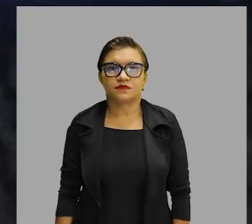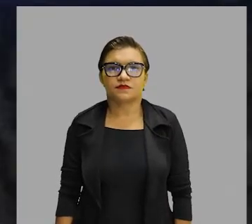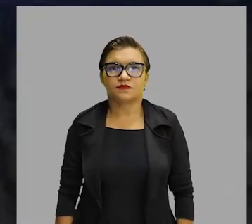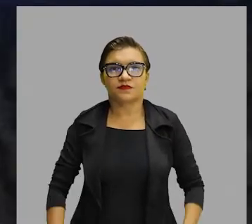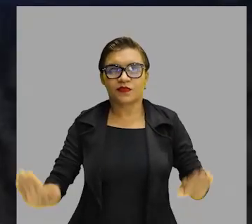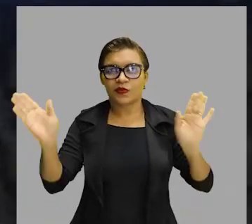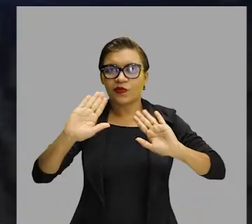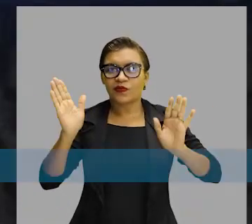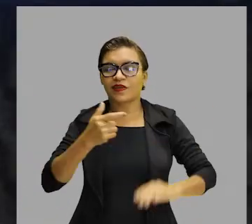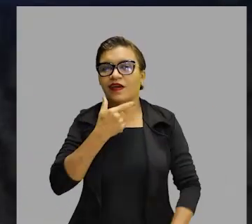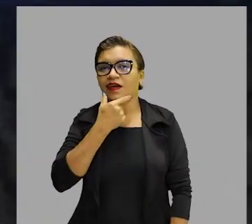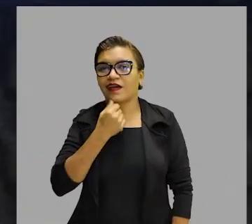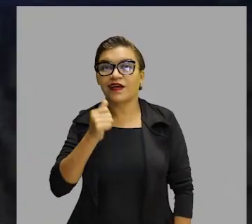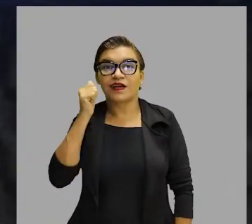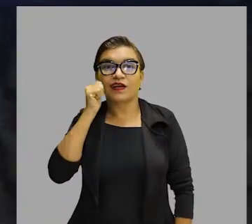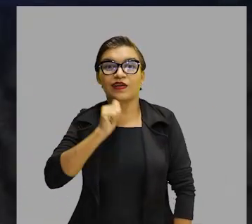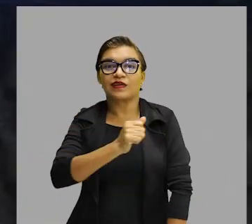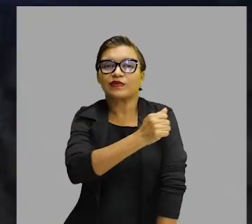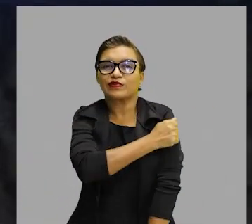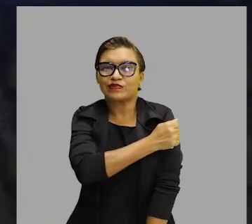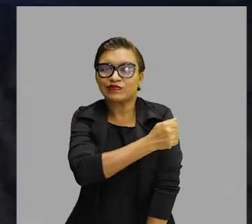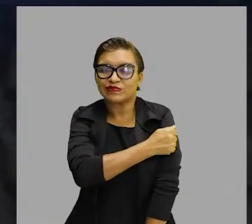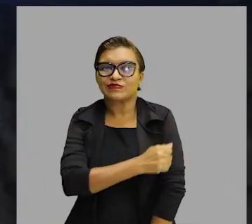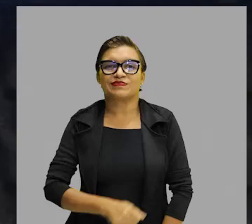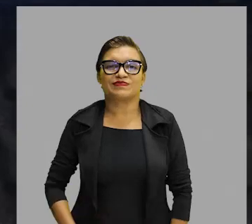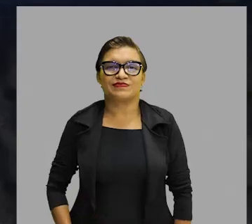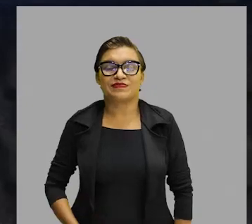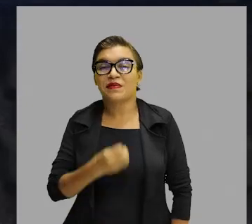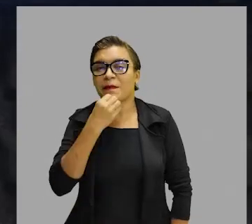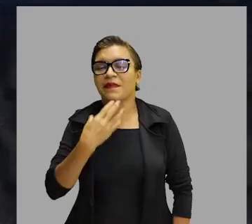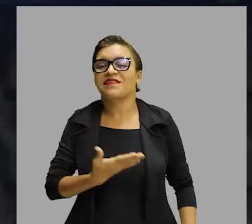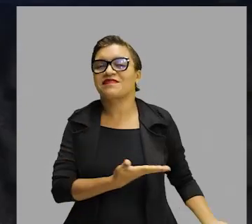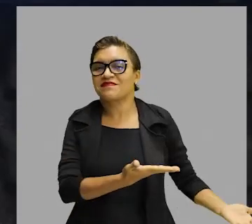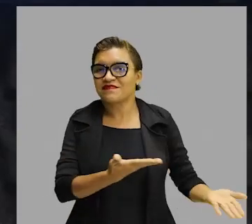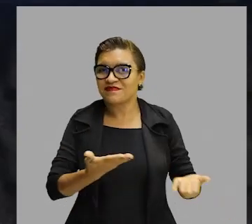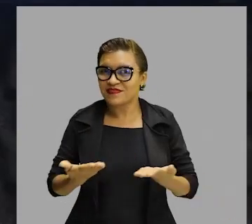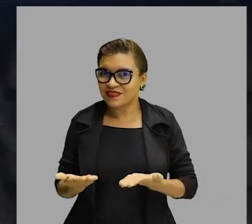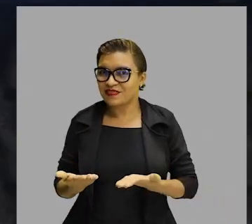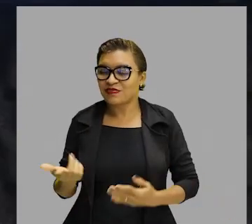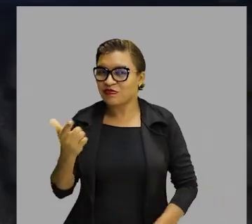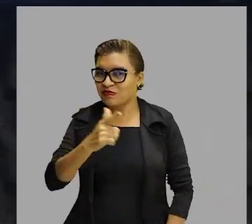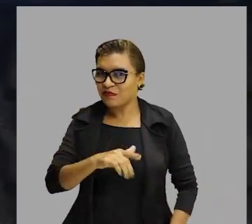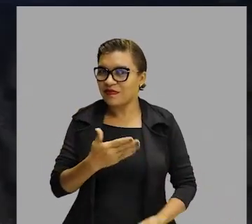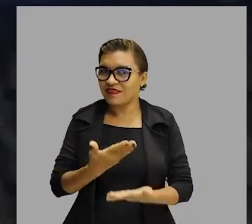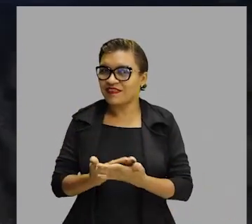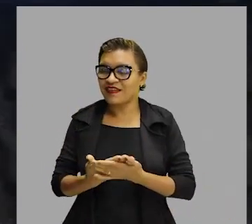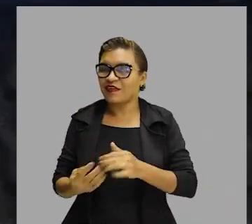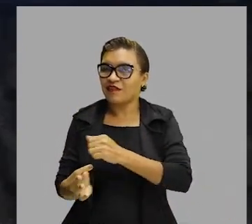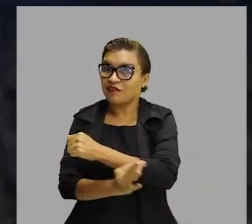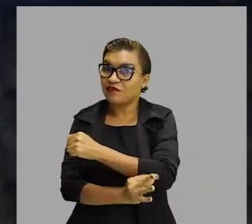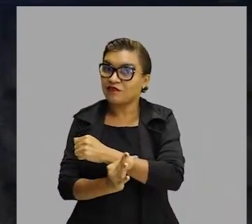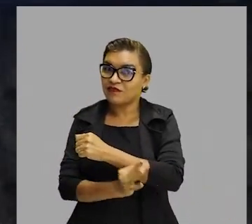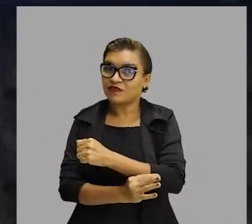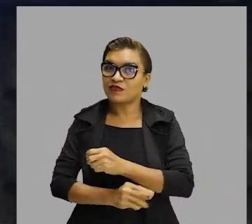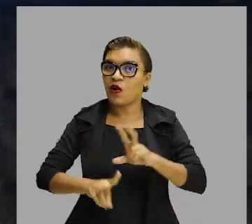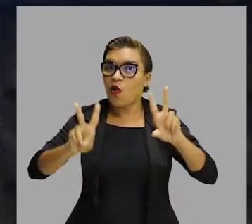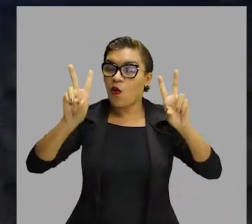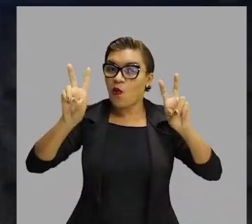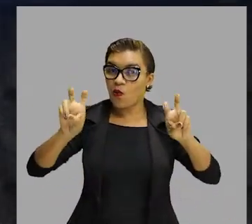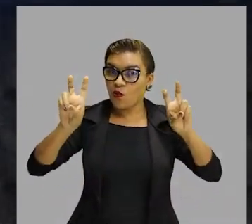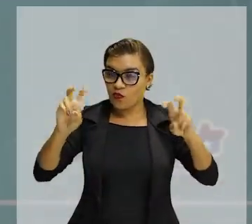Olá, aluno. Olá, aluna. Seja bem-vindo a mais uma aula de física, né? E hoje nós iremos falar